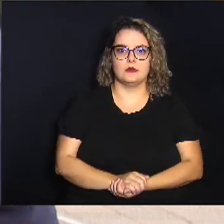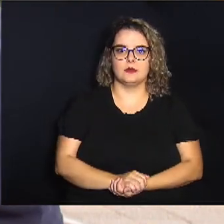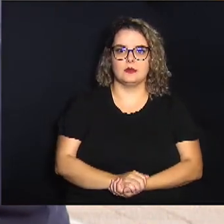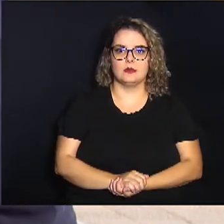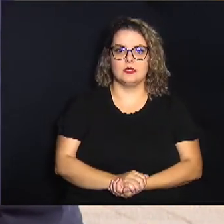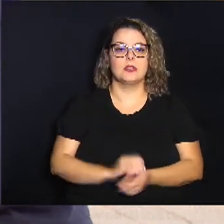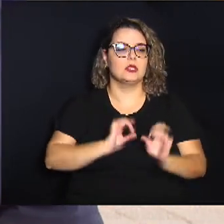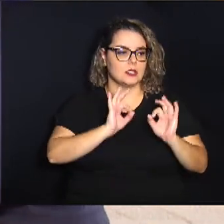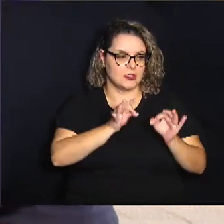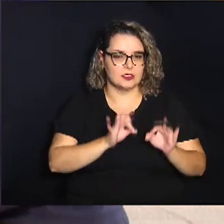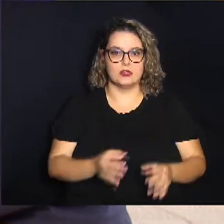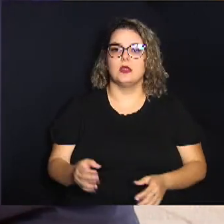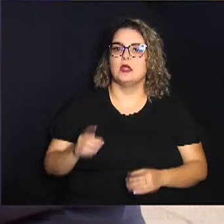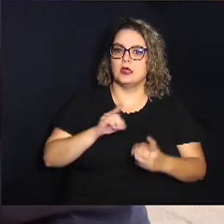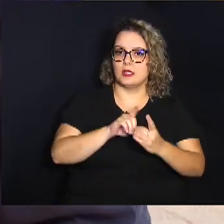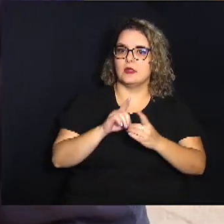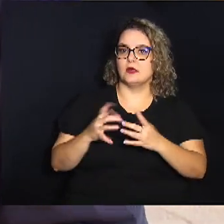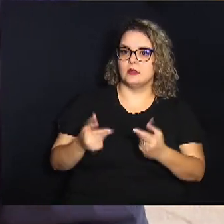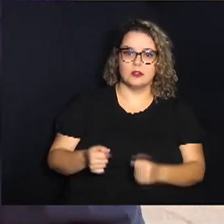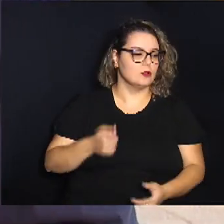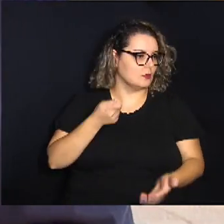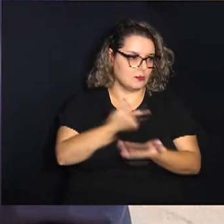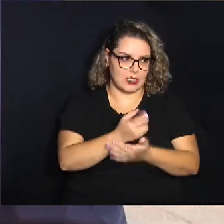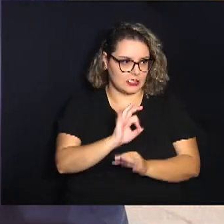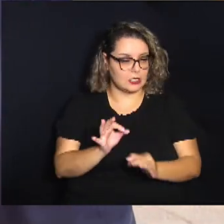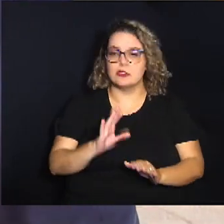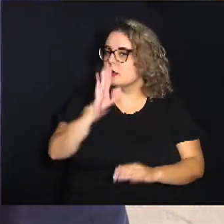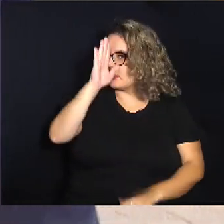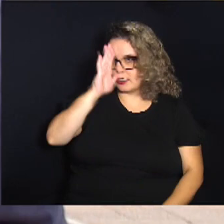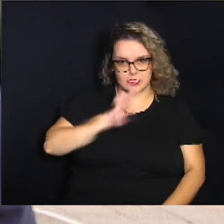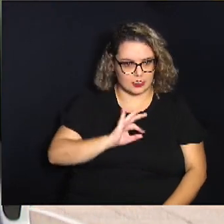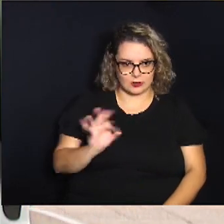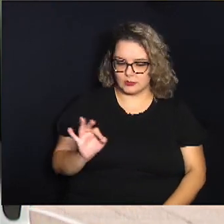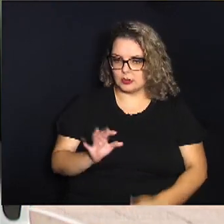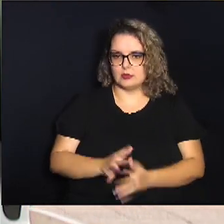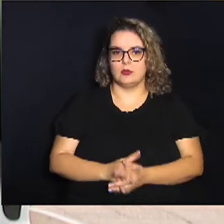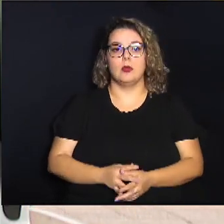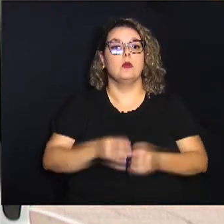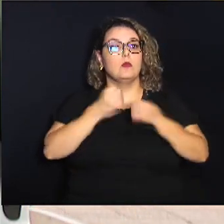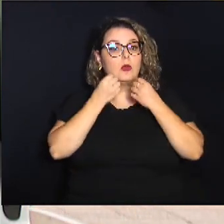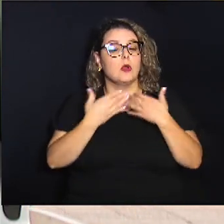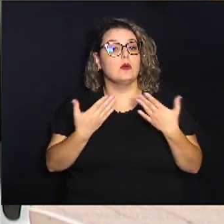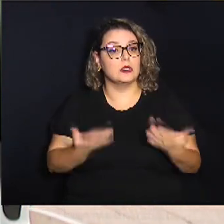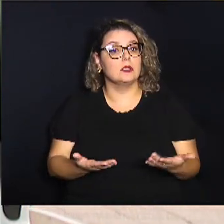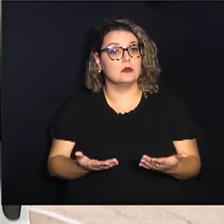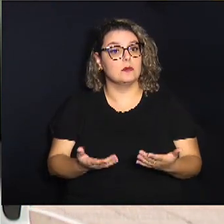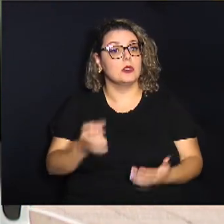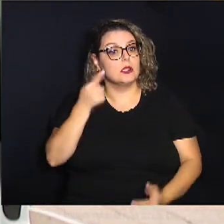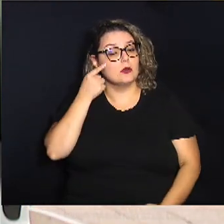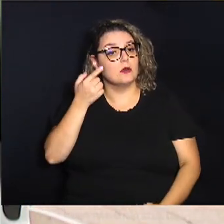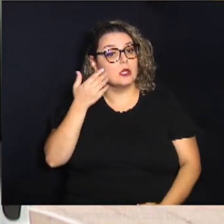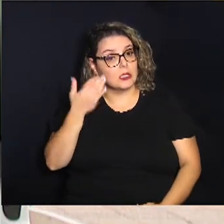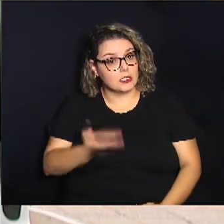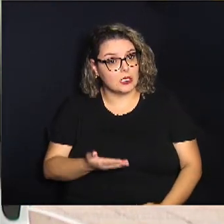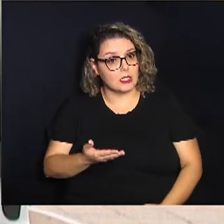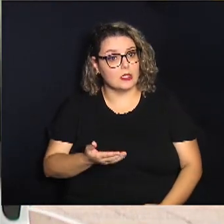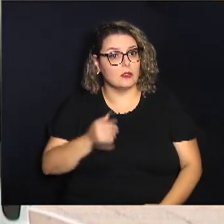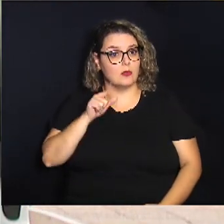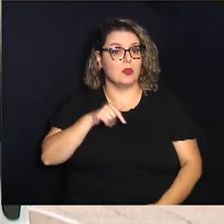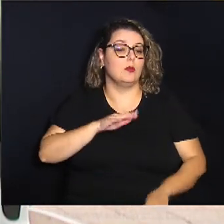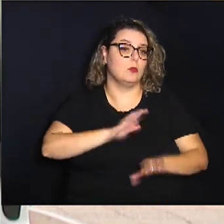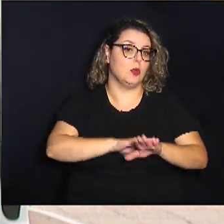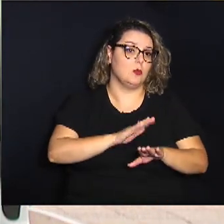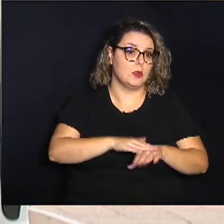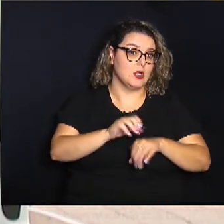que nós estaremos atendendo a todos aí Não nada É gratuito Boa, boa Bom, então a ideia é uma ação